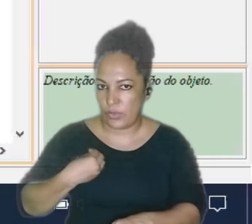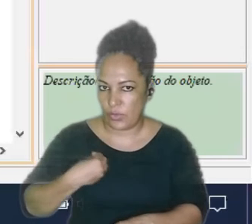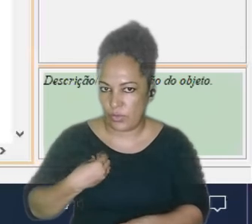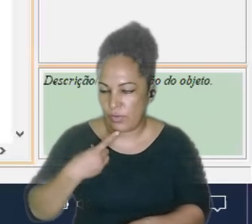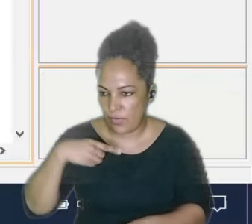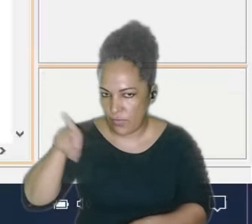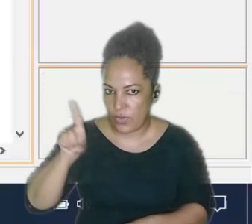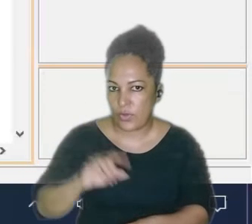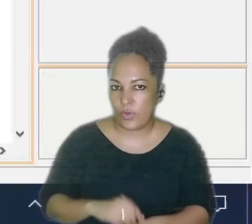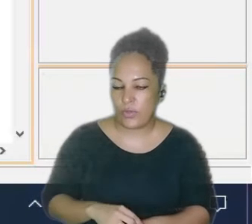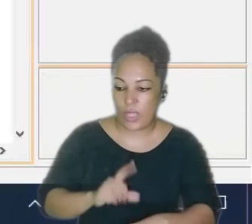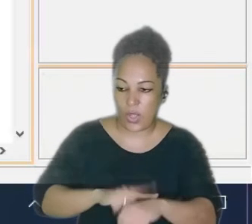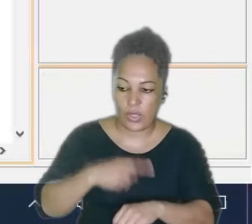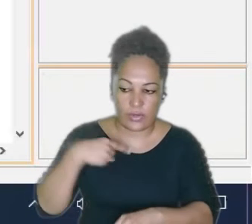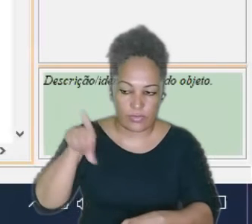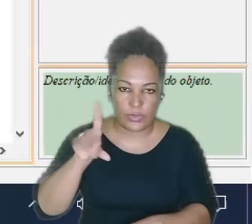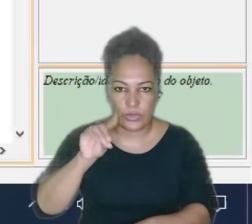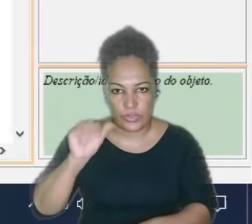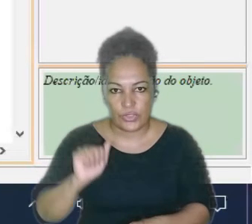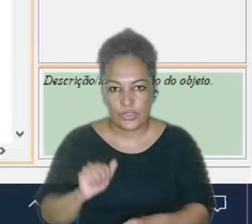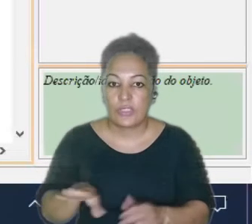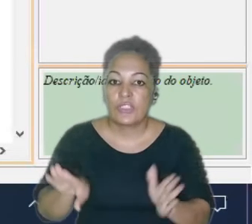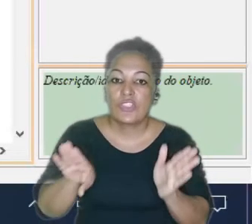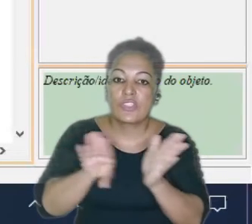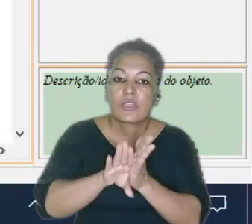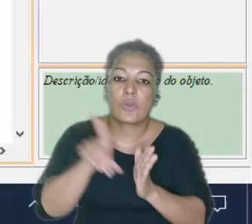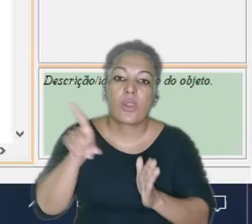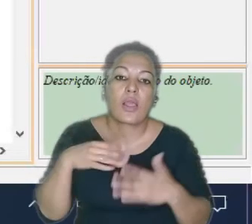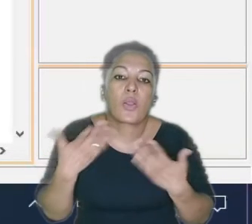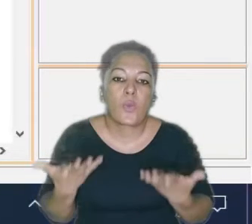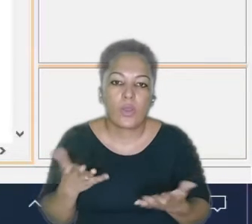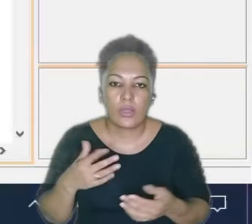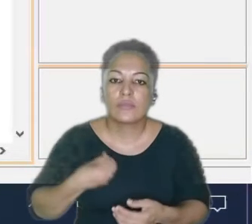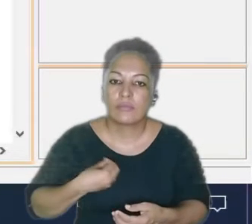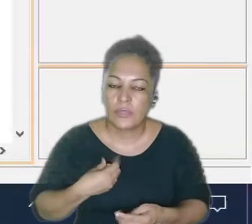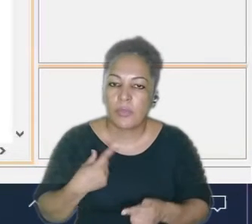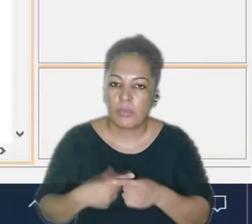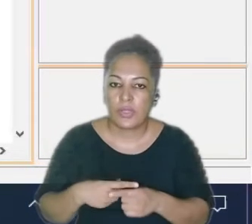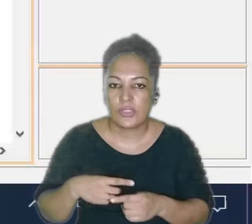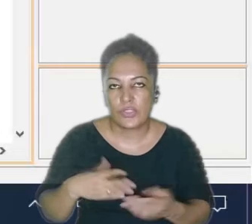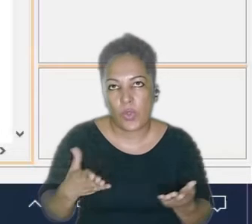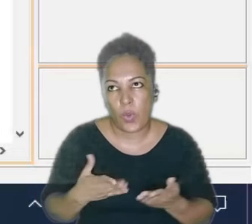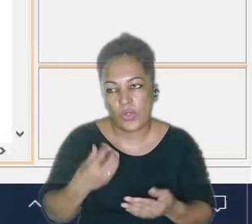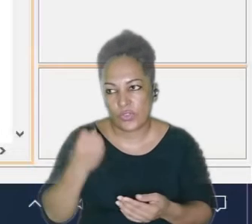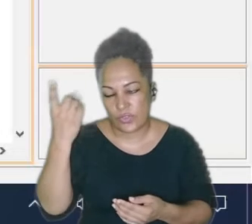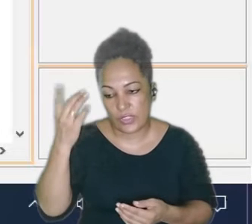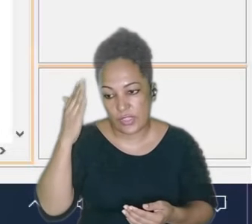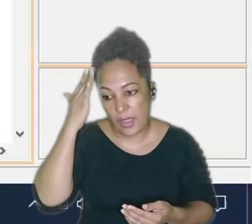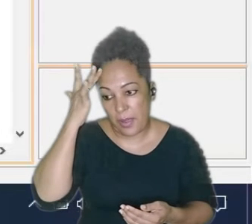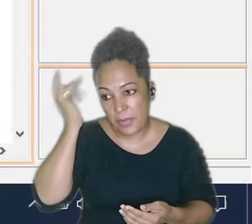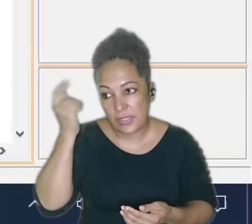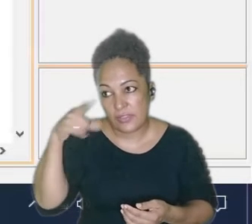de partida, data de chegada, porque esse trecho pode sair num dia e chegar no outro, não é verdade?